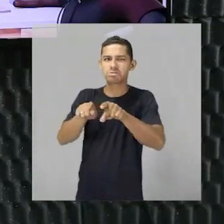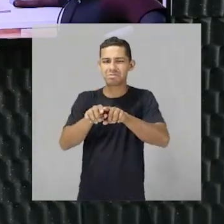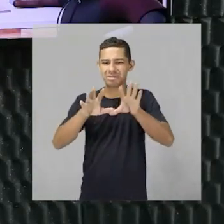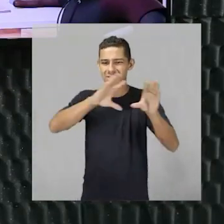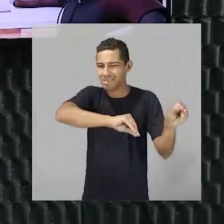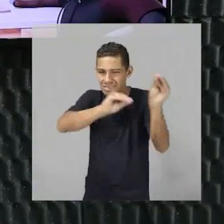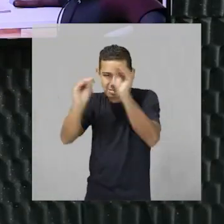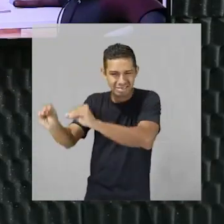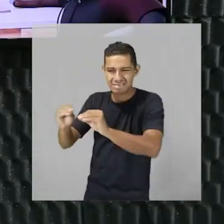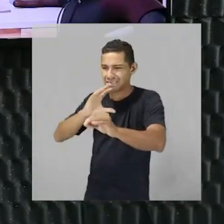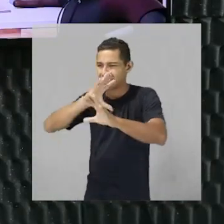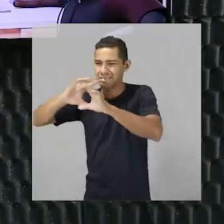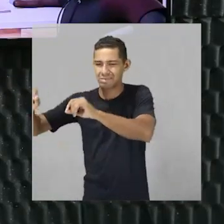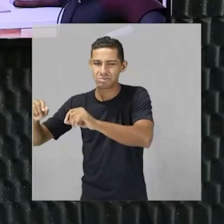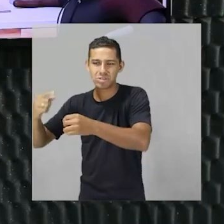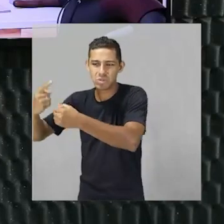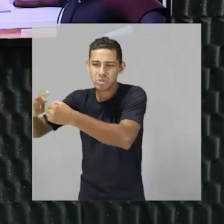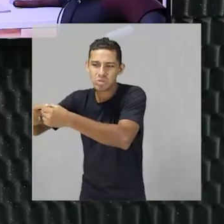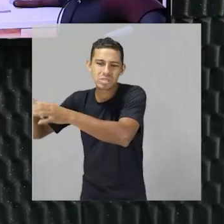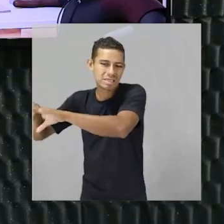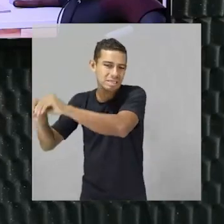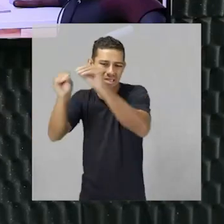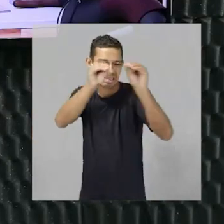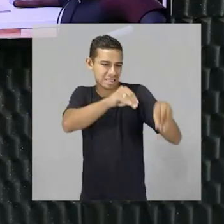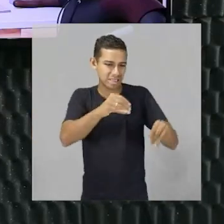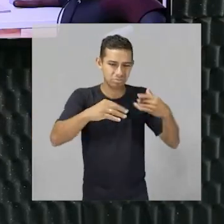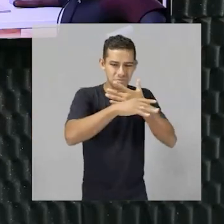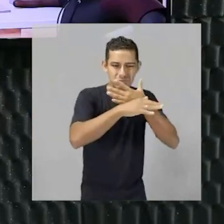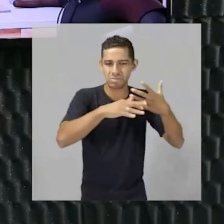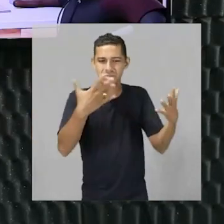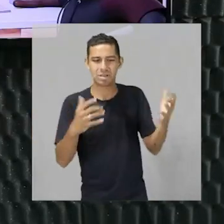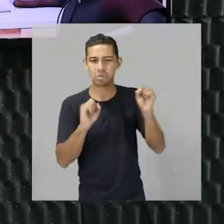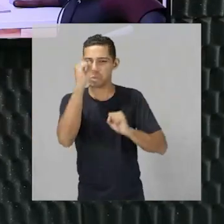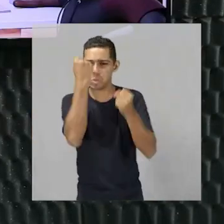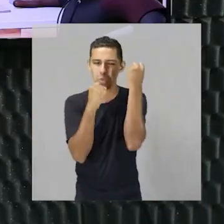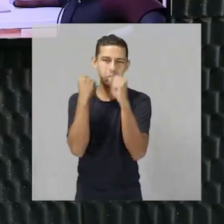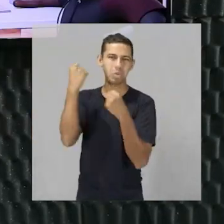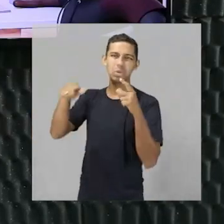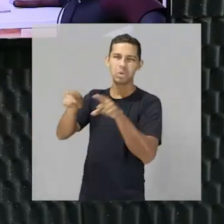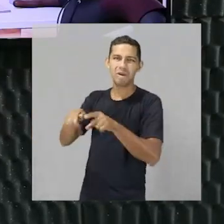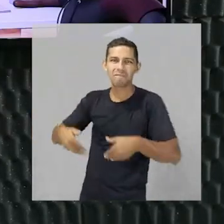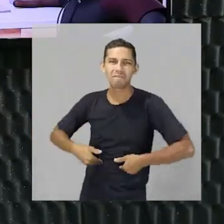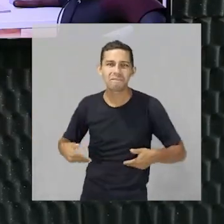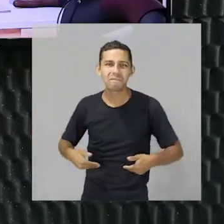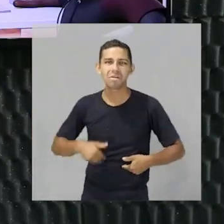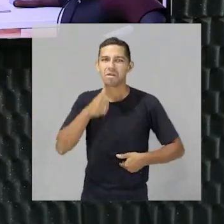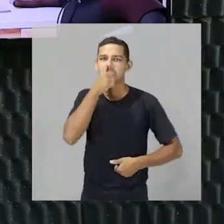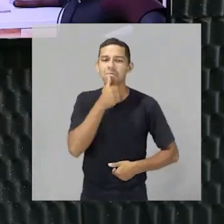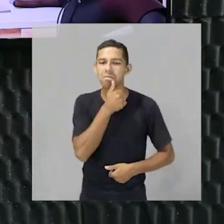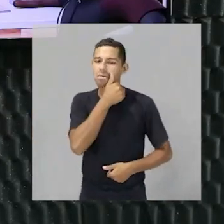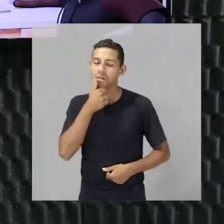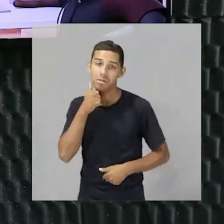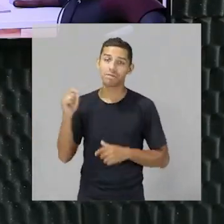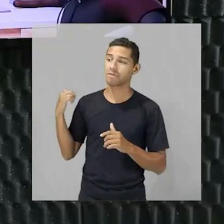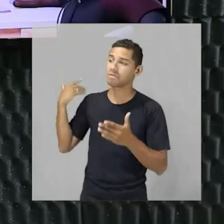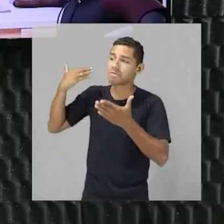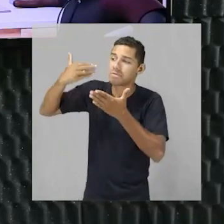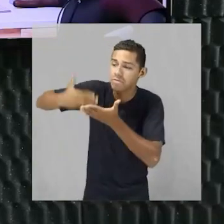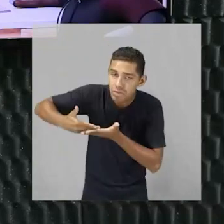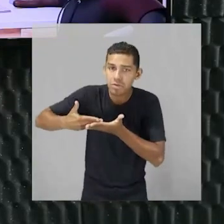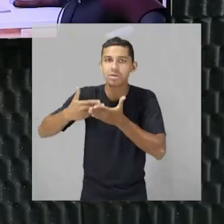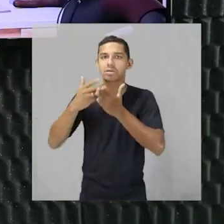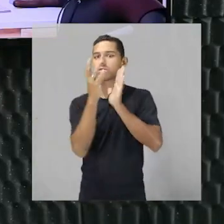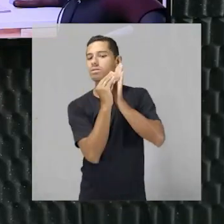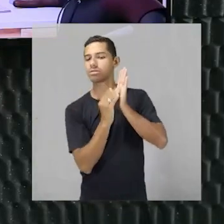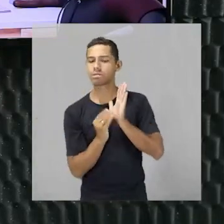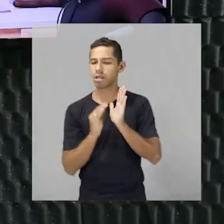fome, ou seja, são uma série de problemas mundiais e regionais que o Enem, né, adora abordar e a UEMA também. Agora eu quero